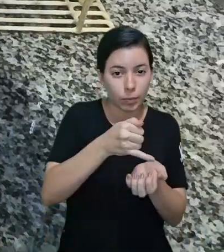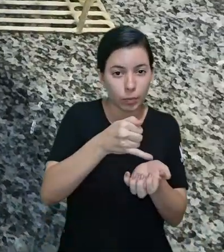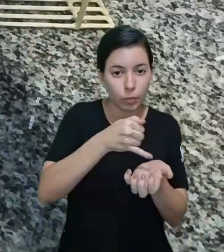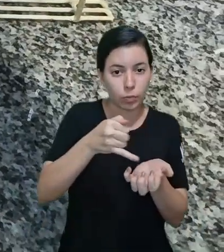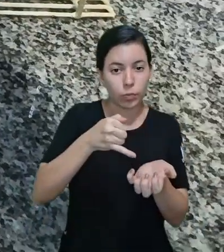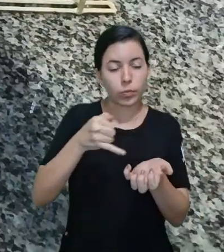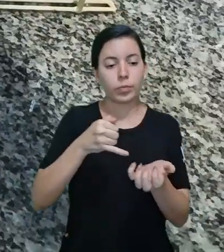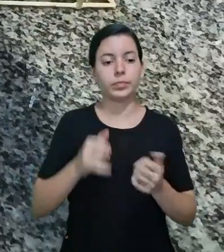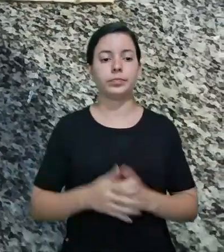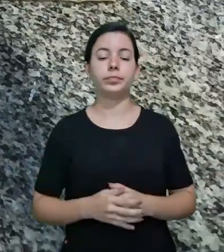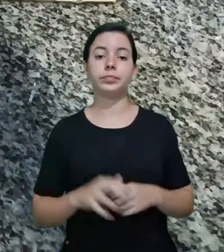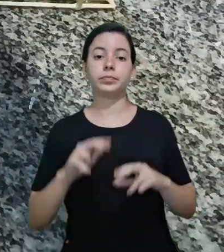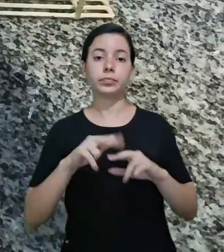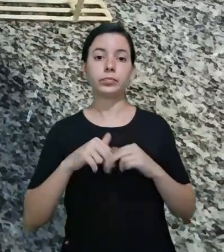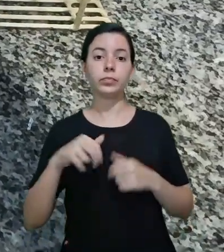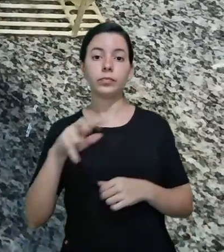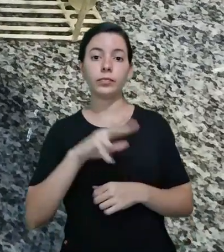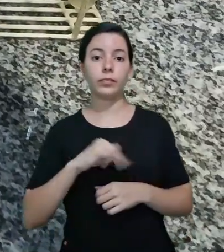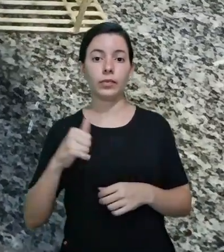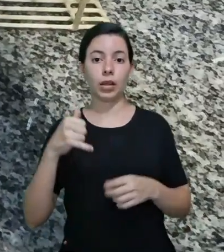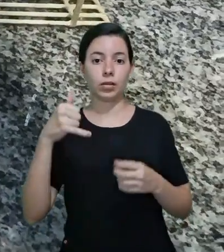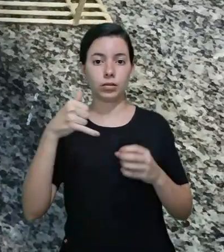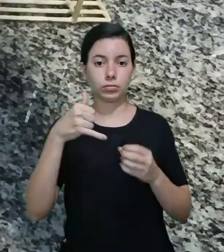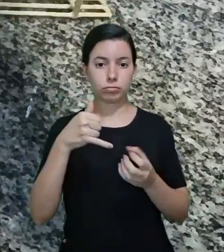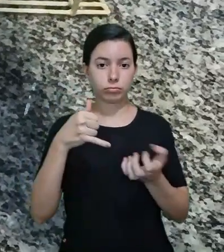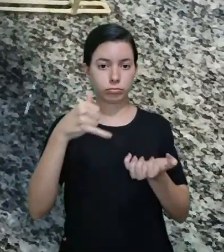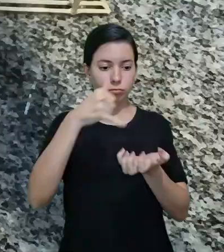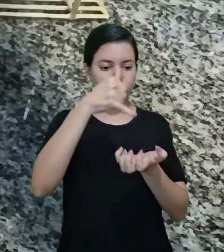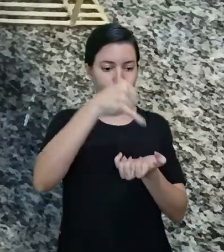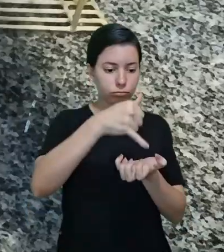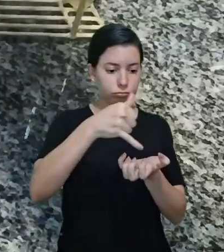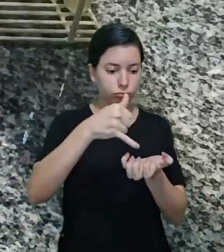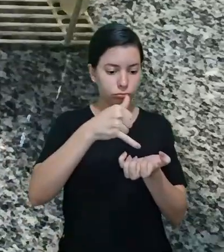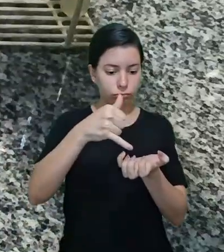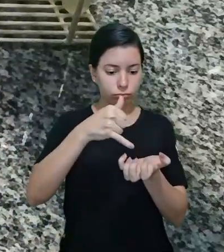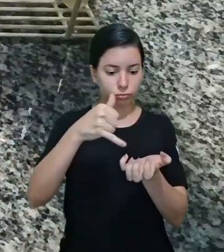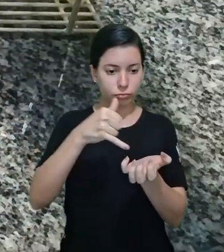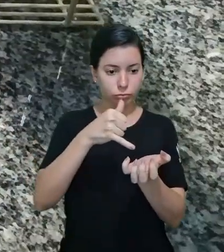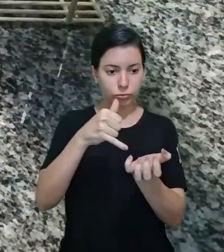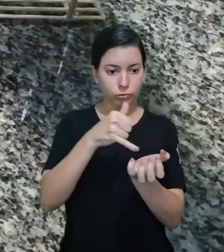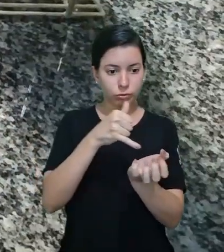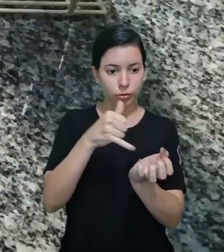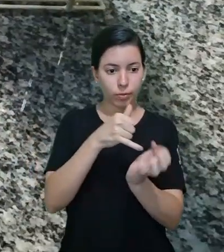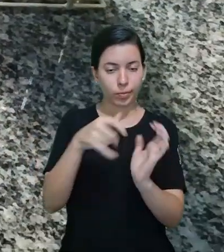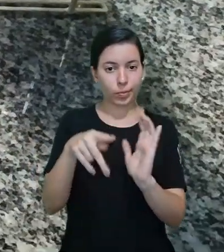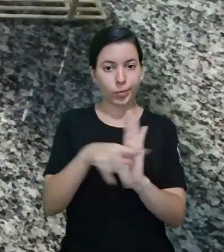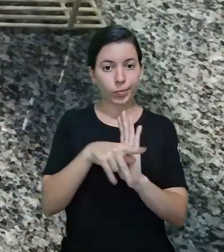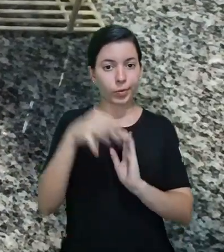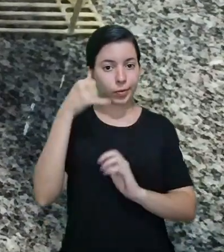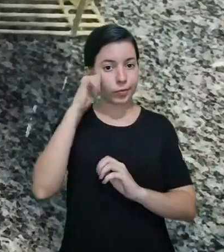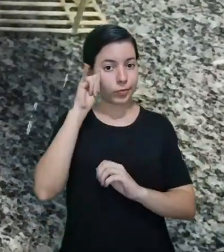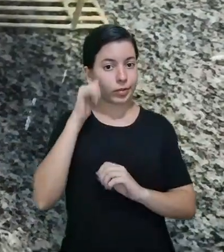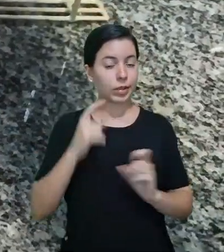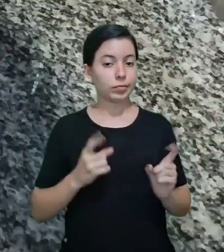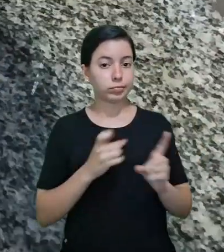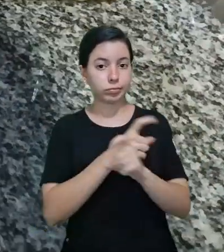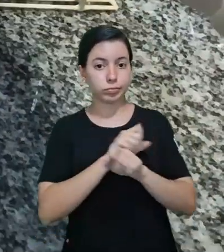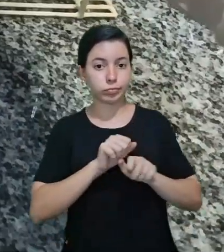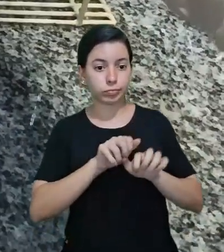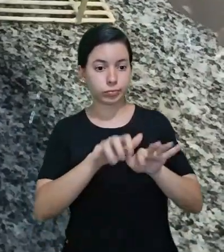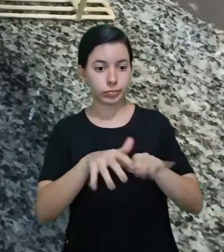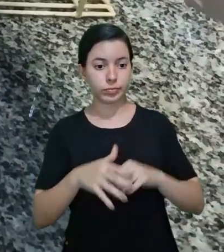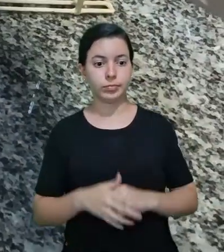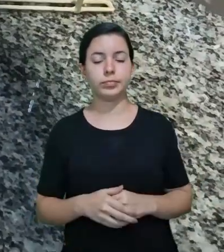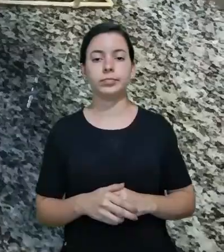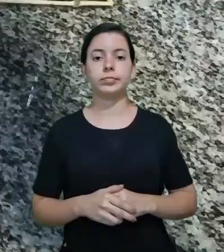Essa técnica consiste em depositar sobre um ponto da superfície do meio uma porção do crescimento microbiano e depois